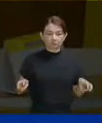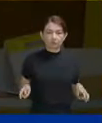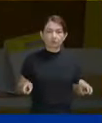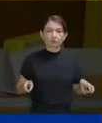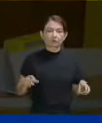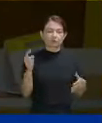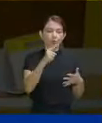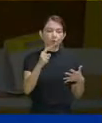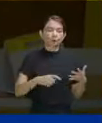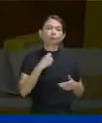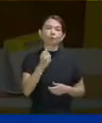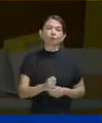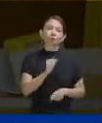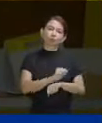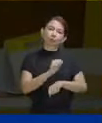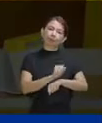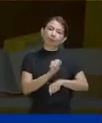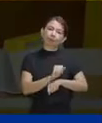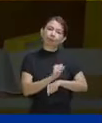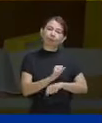aguardam.